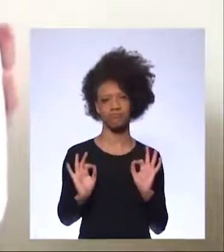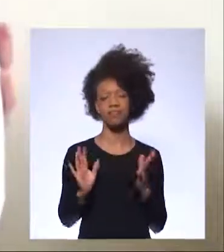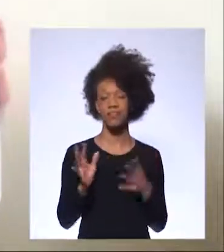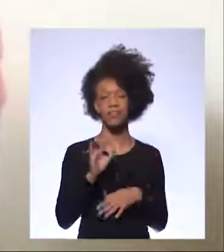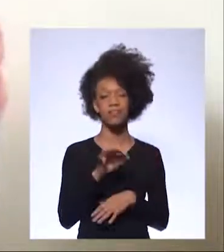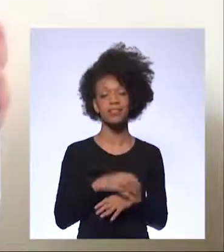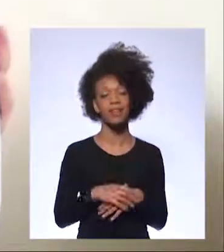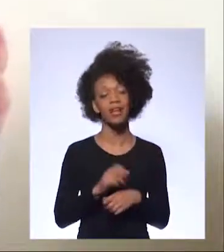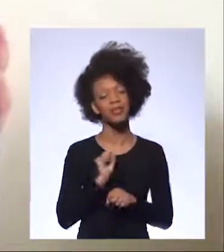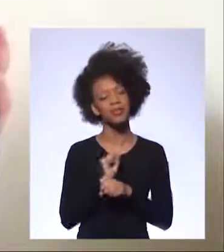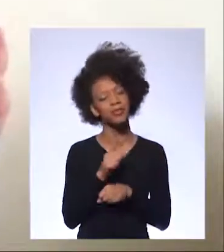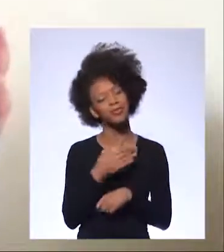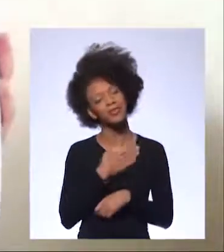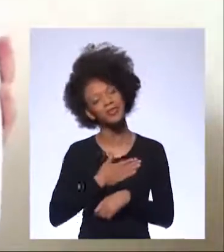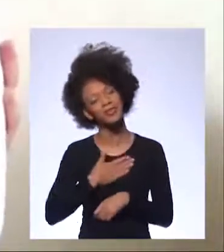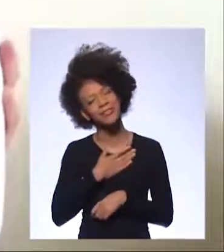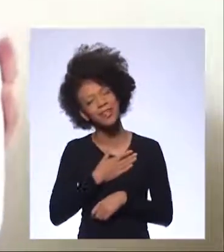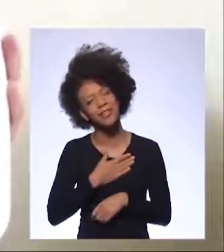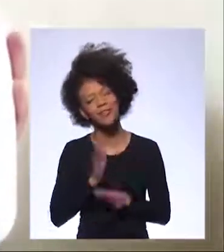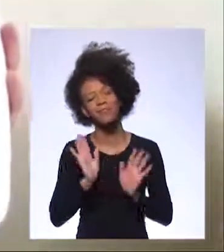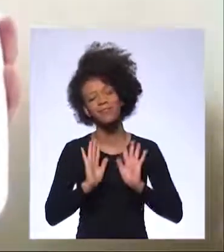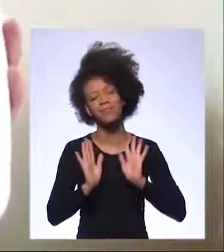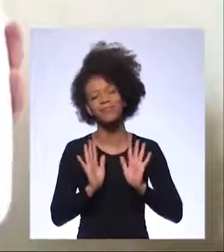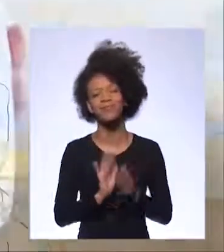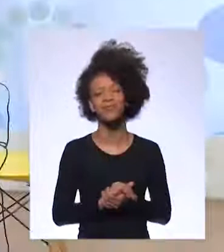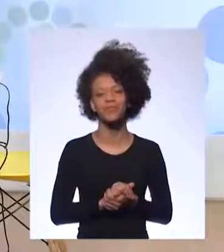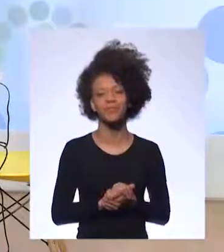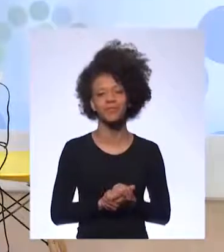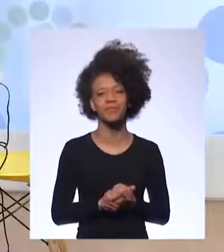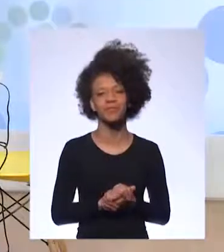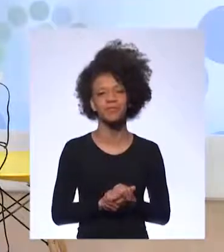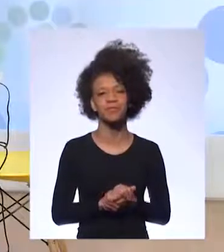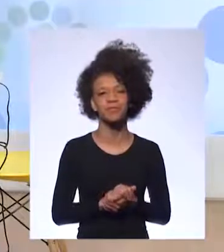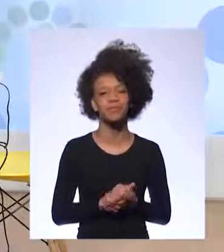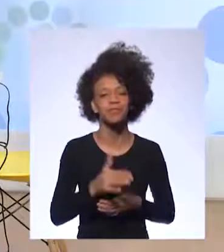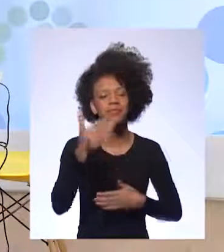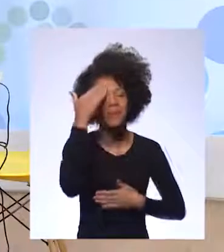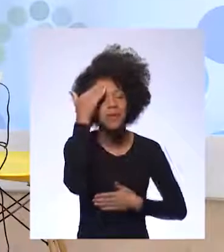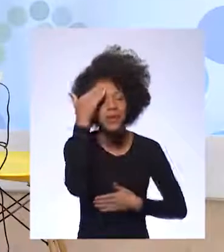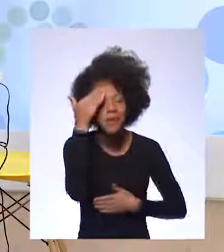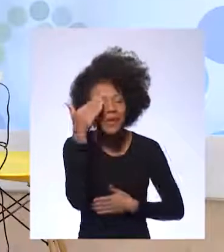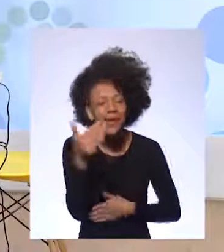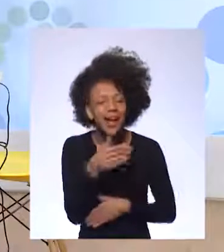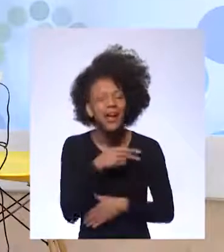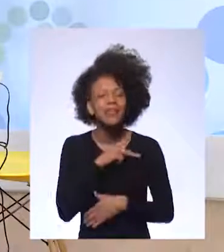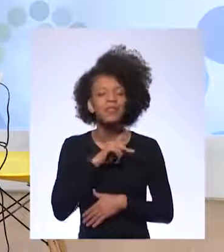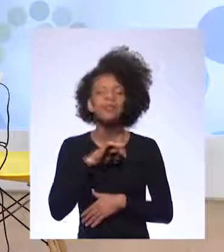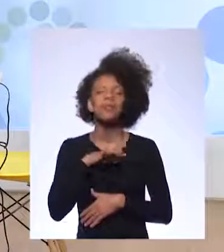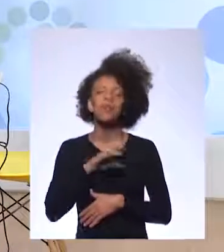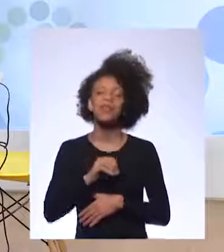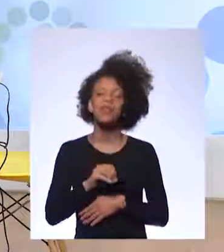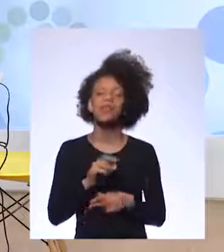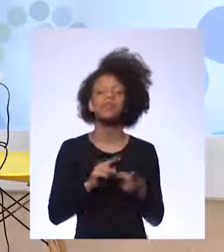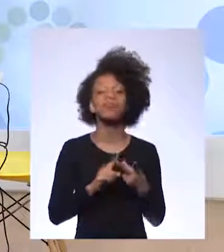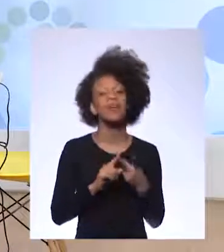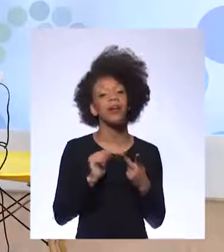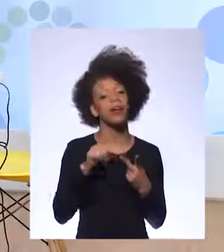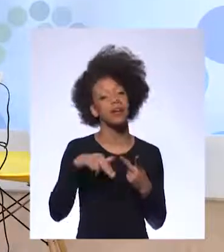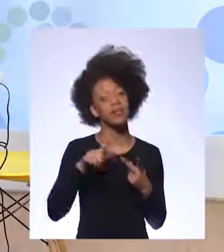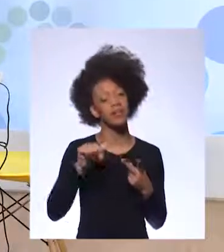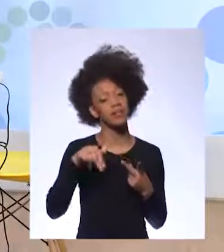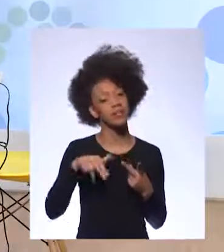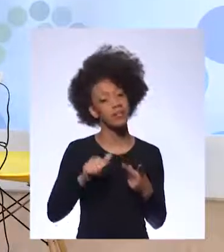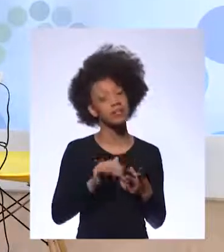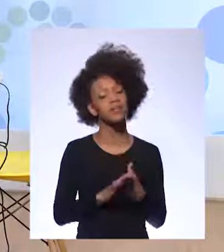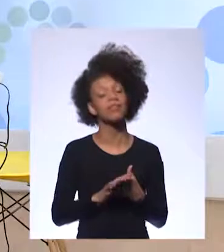e foi isso espero que vocês tenham gostado tchau muito obrigada Pedro Obrigada Alana falou trabalho